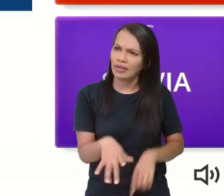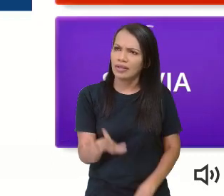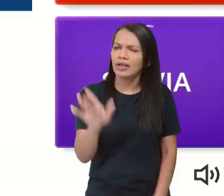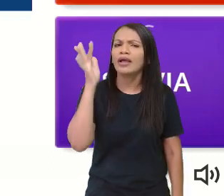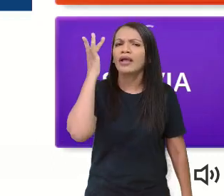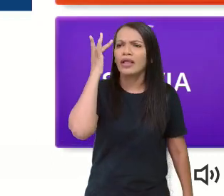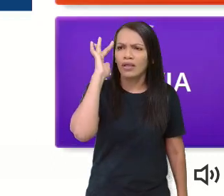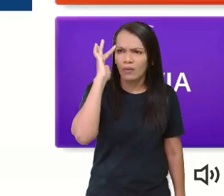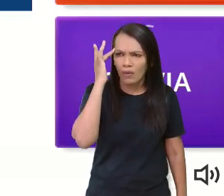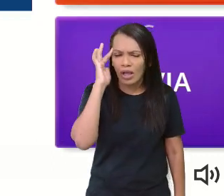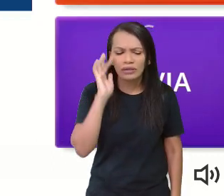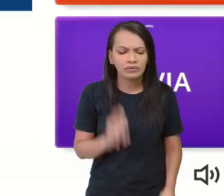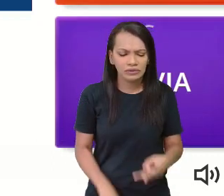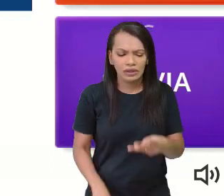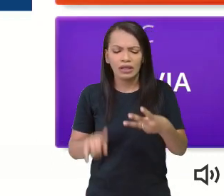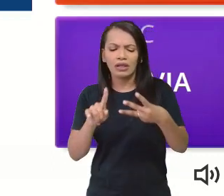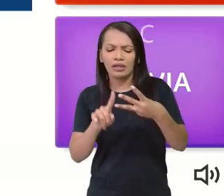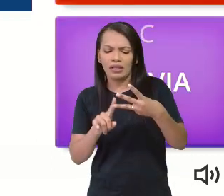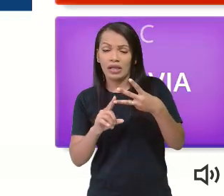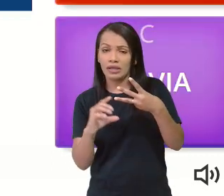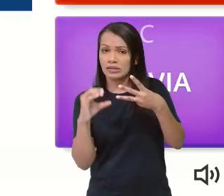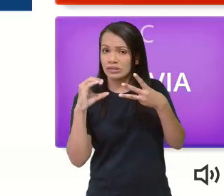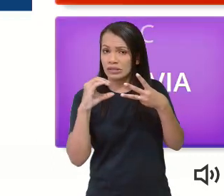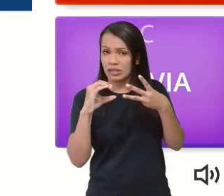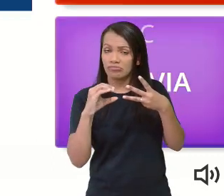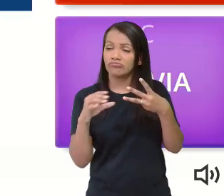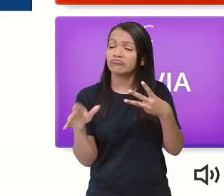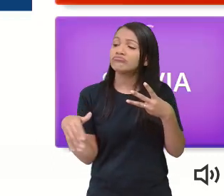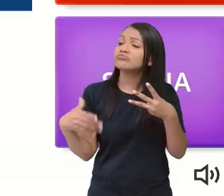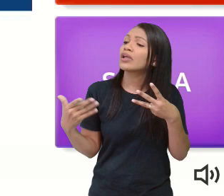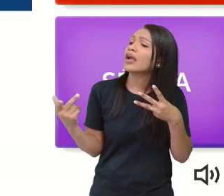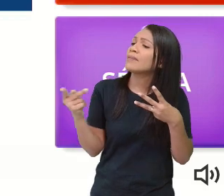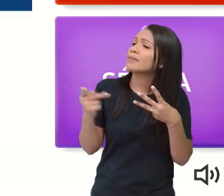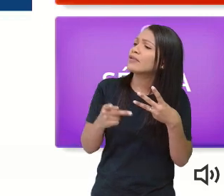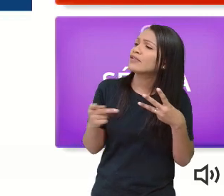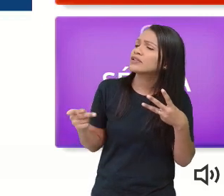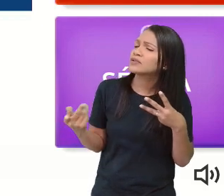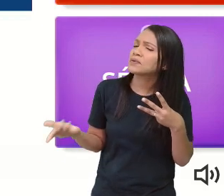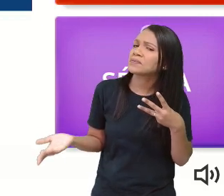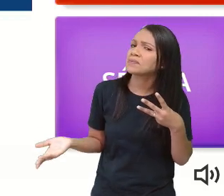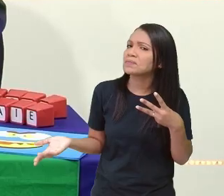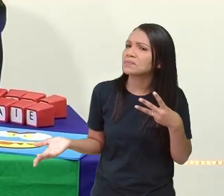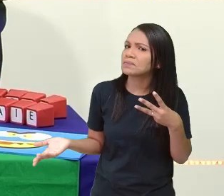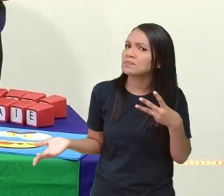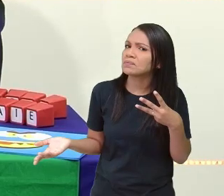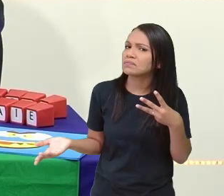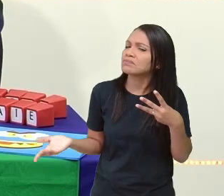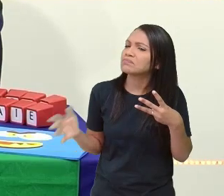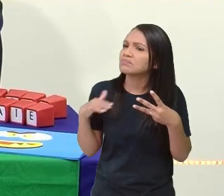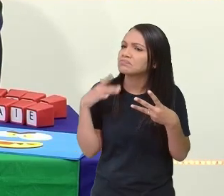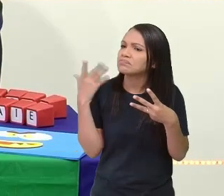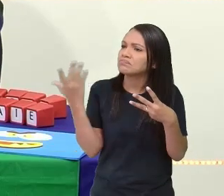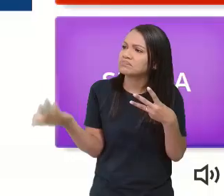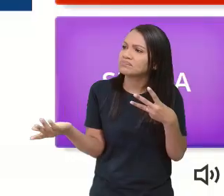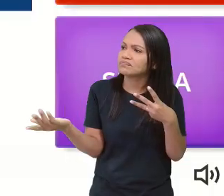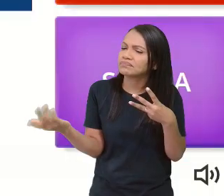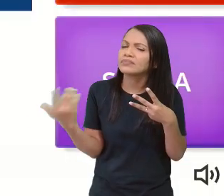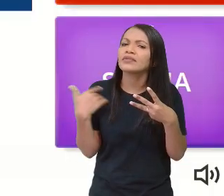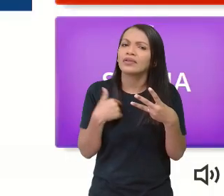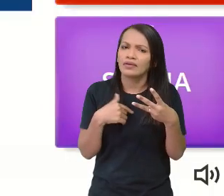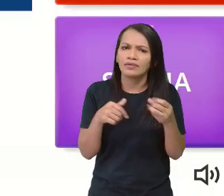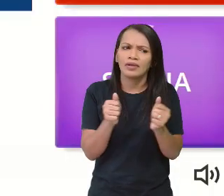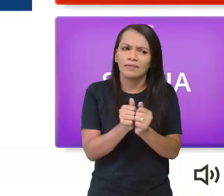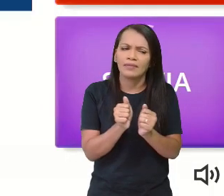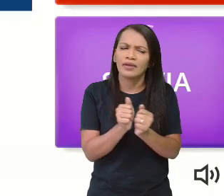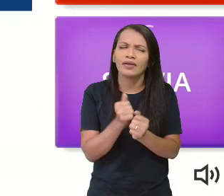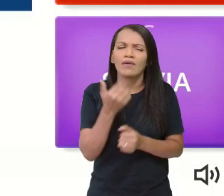da letra C. É a letra C, professora Kátia? Vai ter alguma dedução ou vai com a professora Josi? Vou com a professora